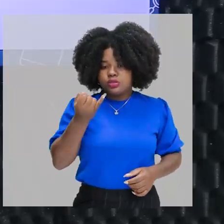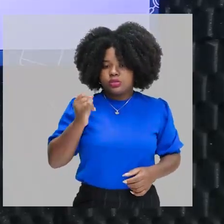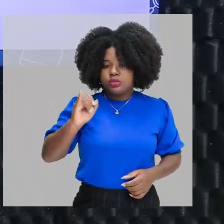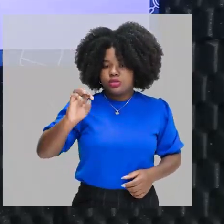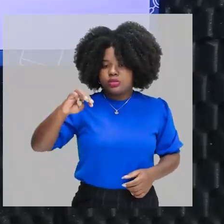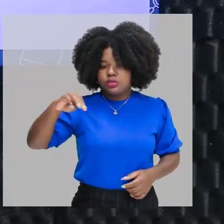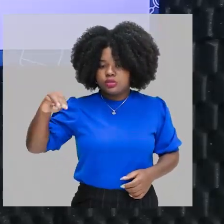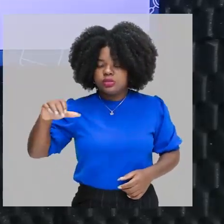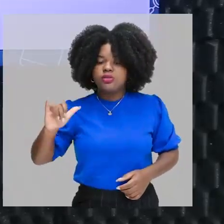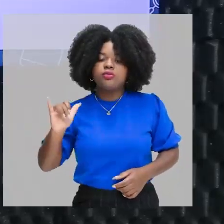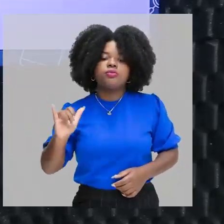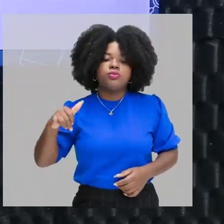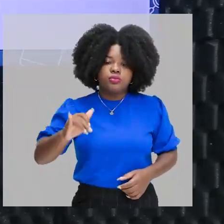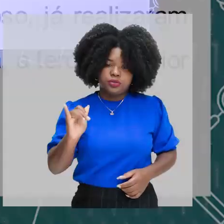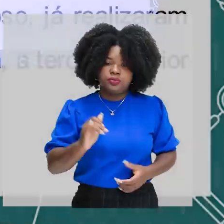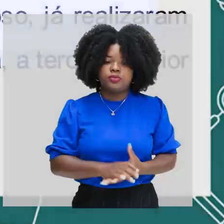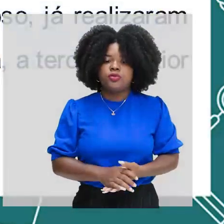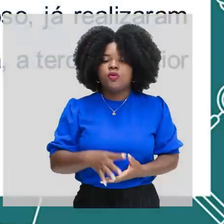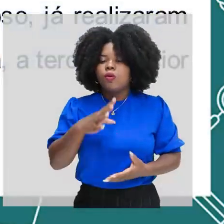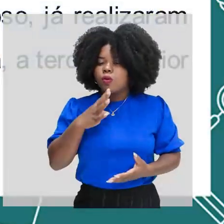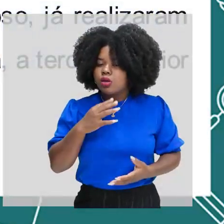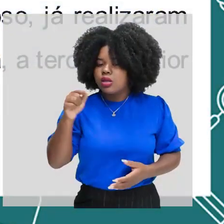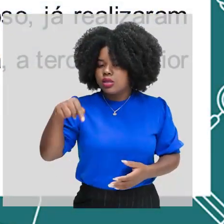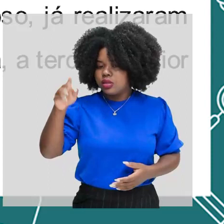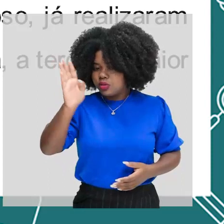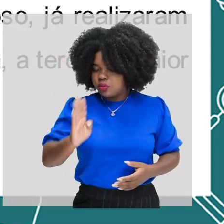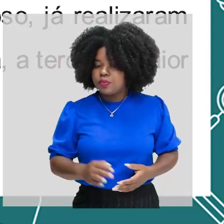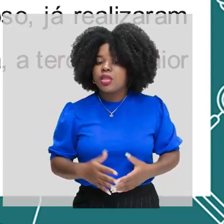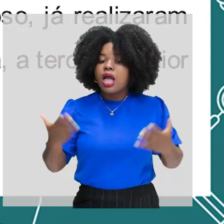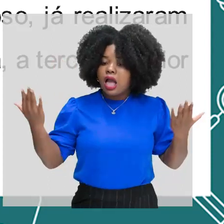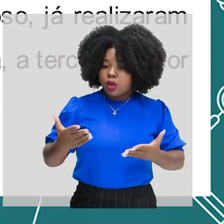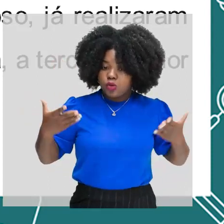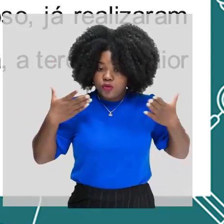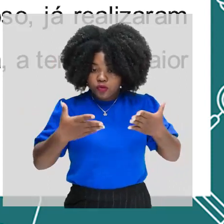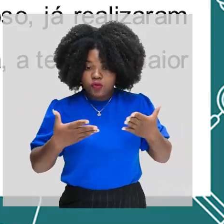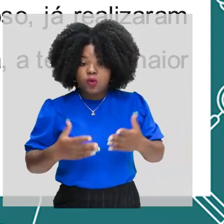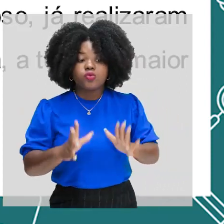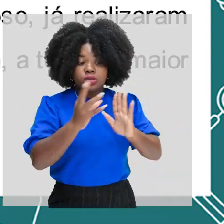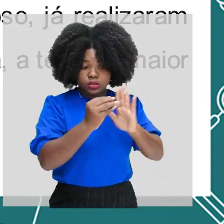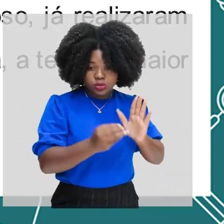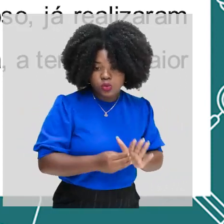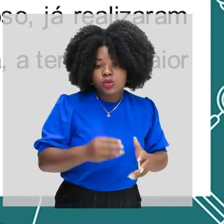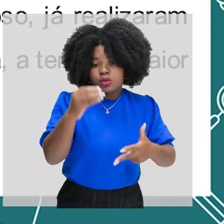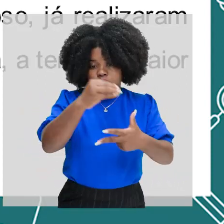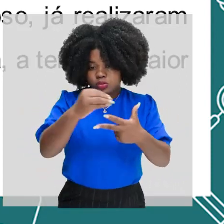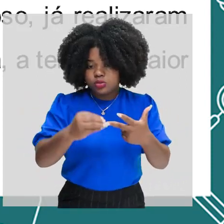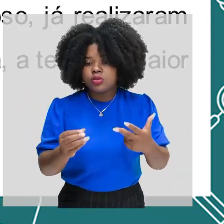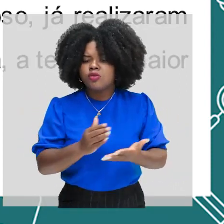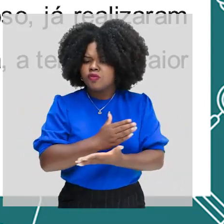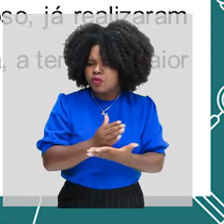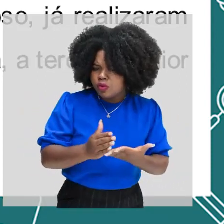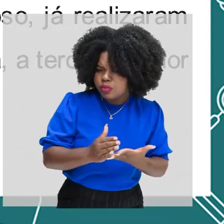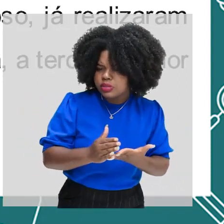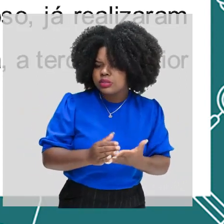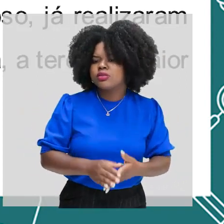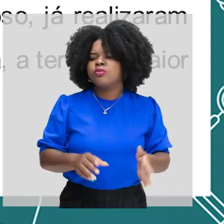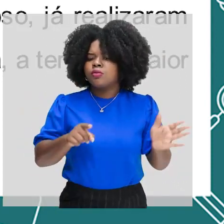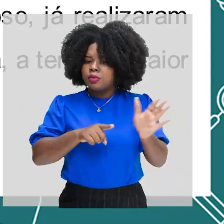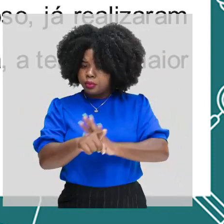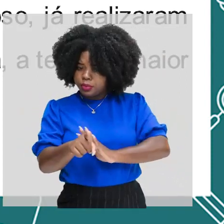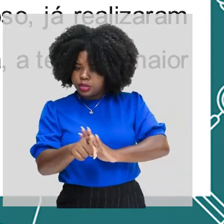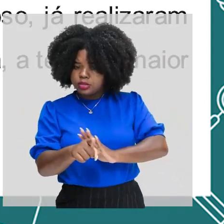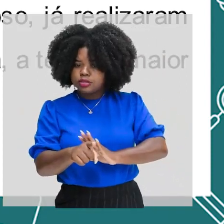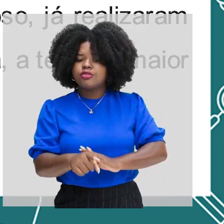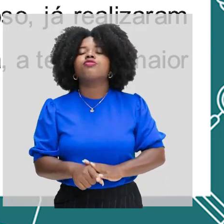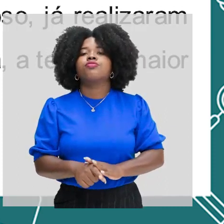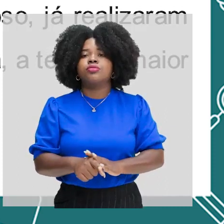conhecido aqui no Brasil. Bom, agora vamos falar especificamente desse conteúdo no Enem. E eu vou começar justamente por uma questão em